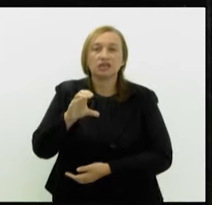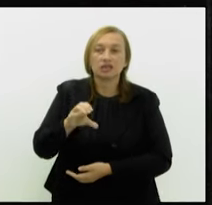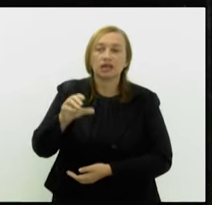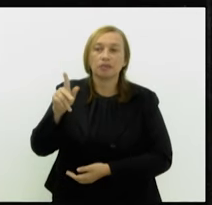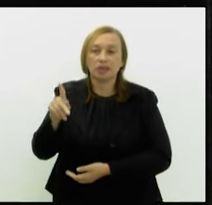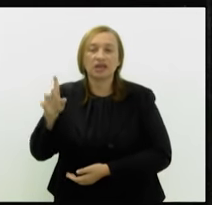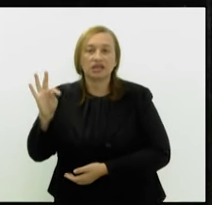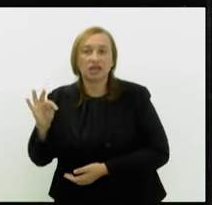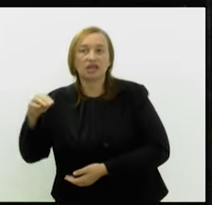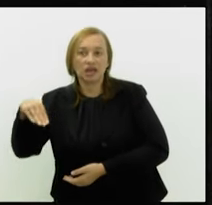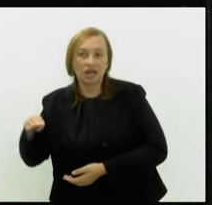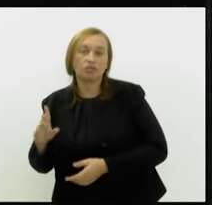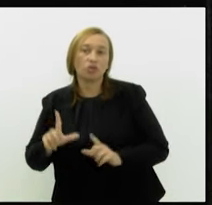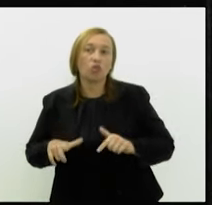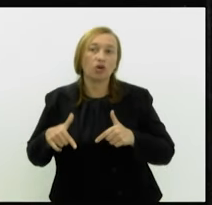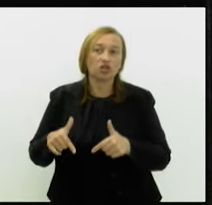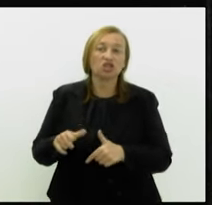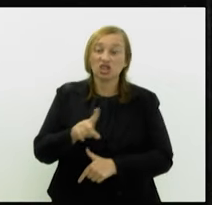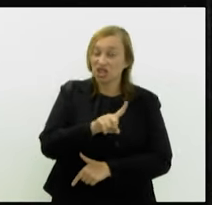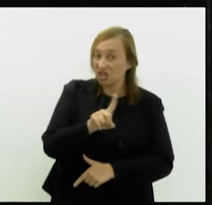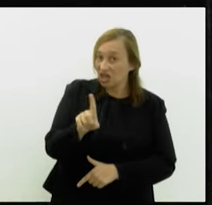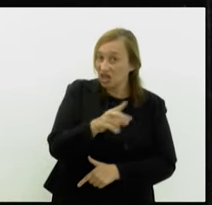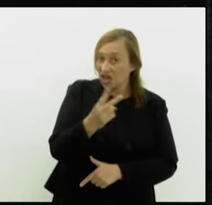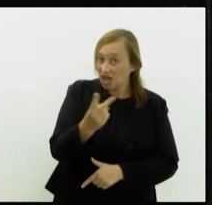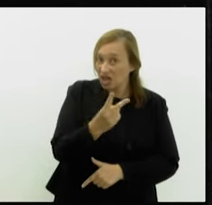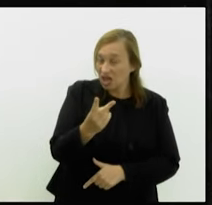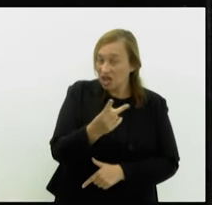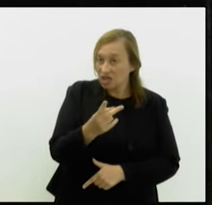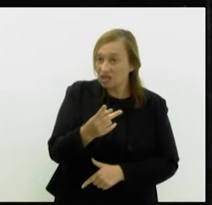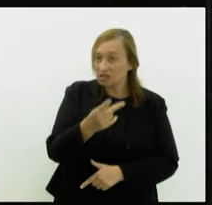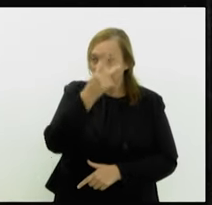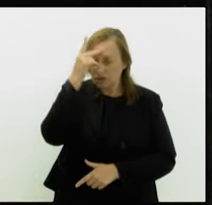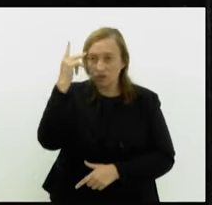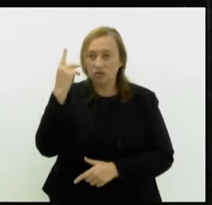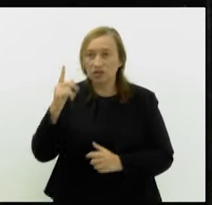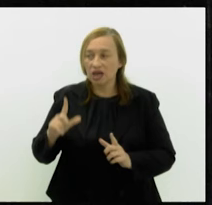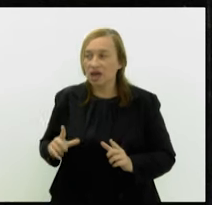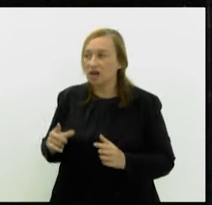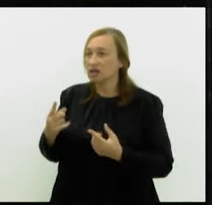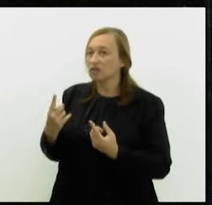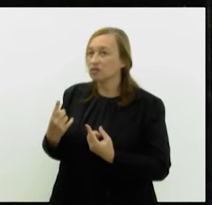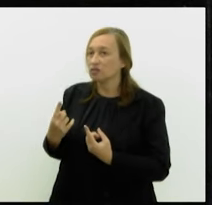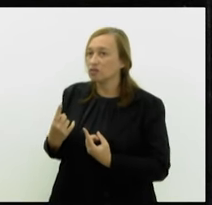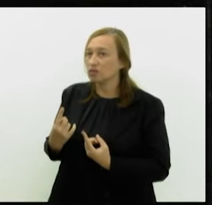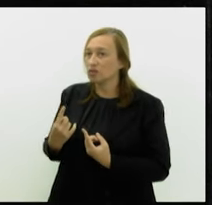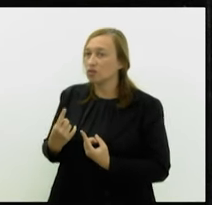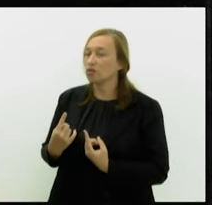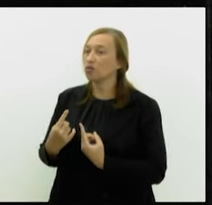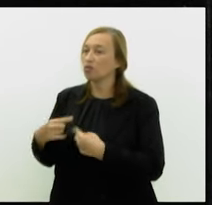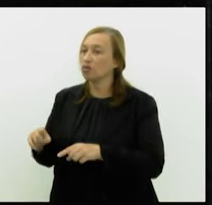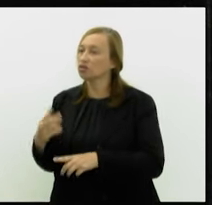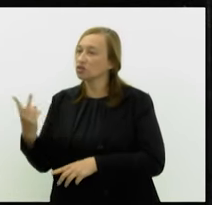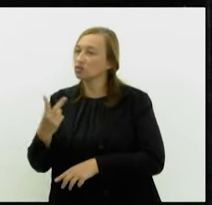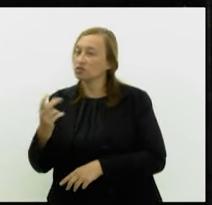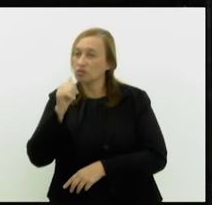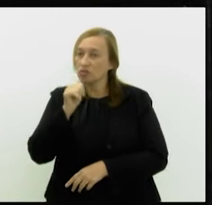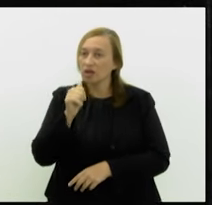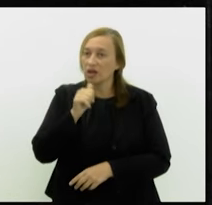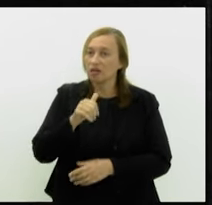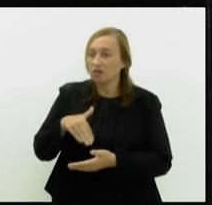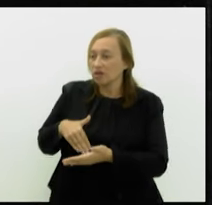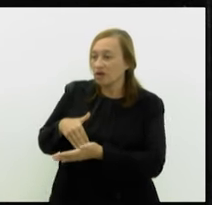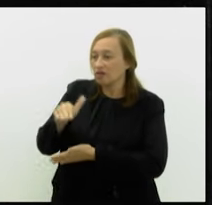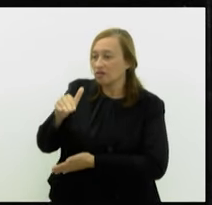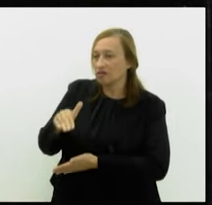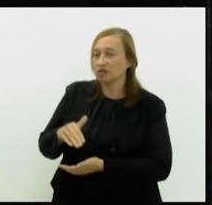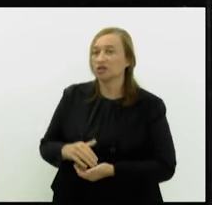uma atuação que esses agentes envolvidos nessa violência possam ser afastados e investigados pela conduta.